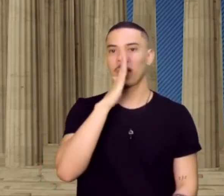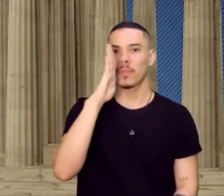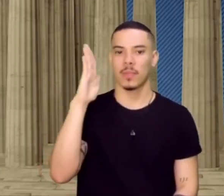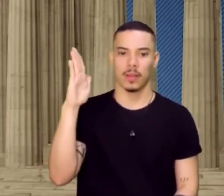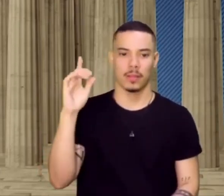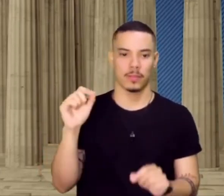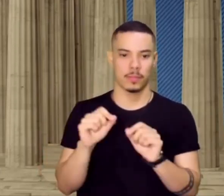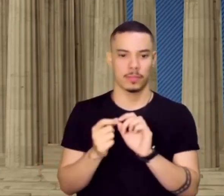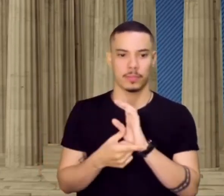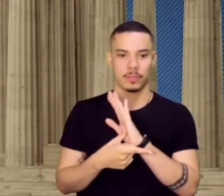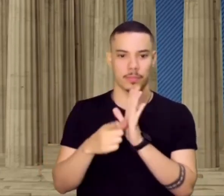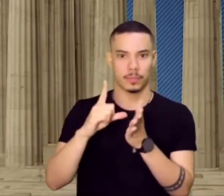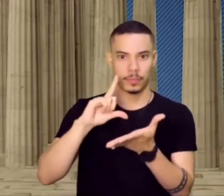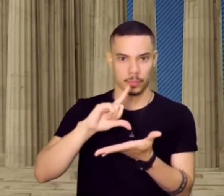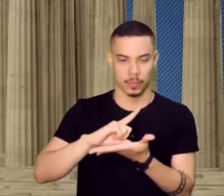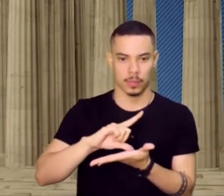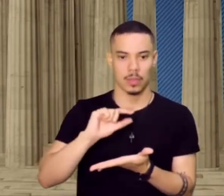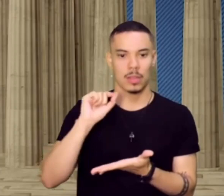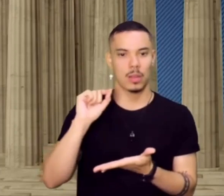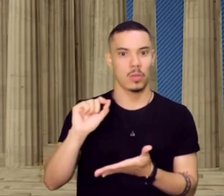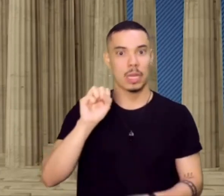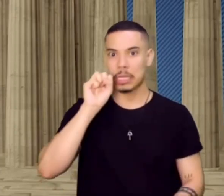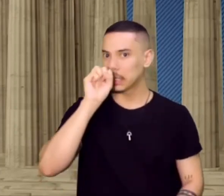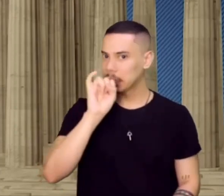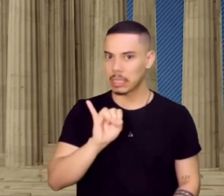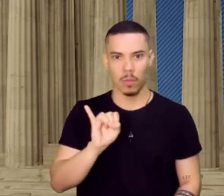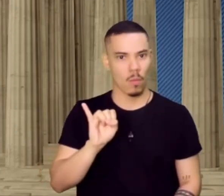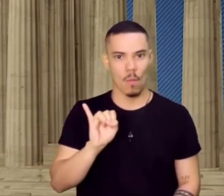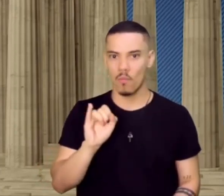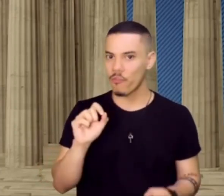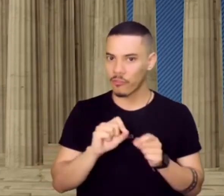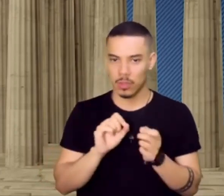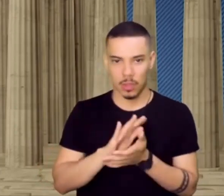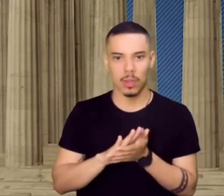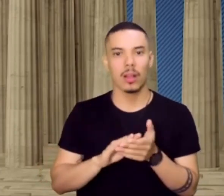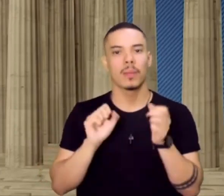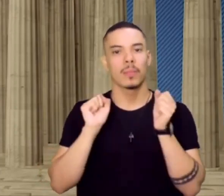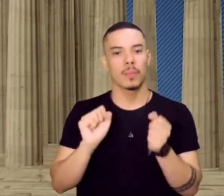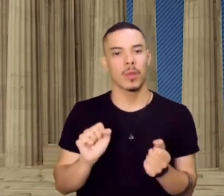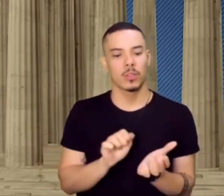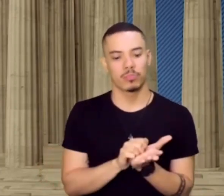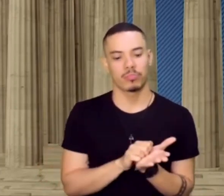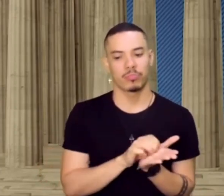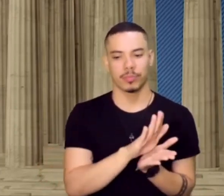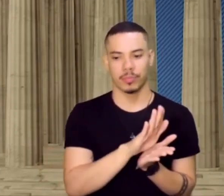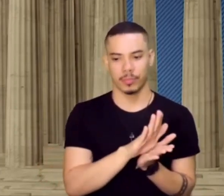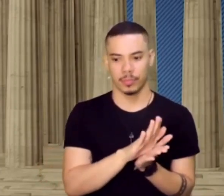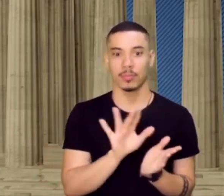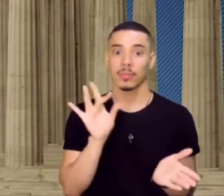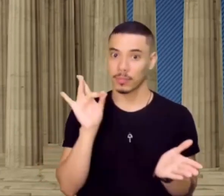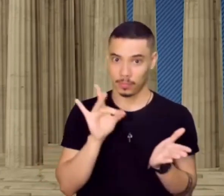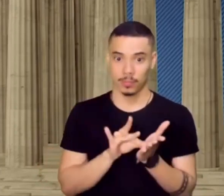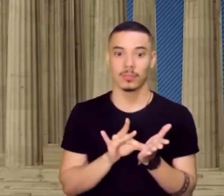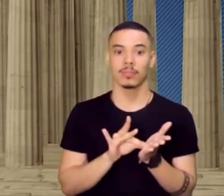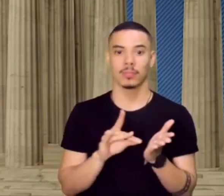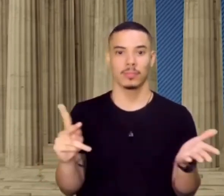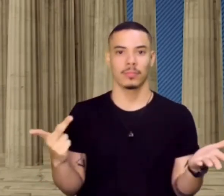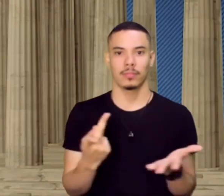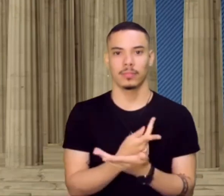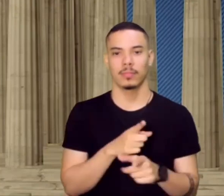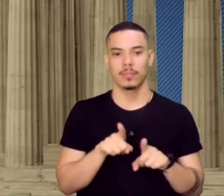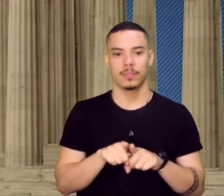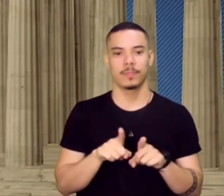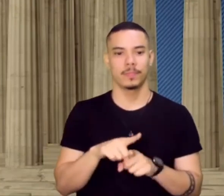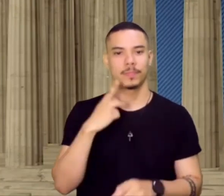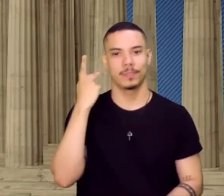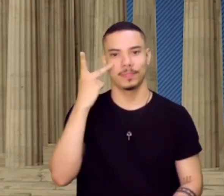lá para representar a turma, se ele não cumprir, ele pode ser tirado dali da... É verdade, isso ocorre também no âmbito da política,